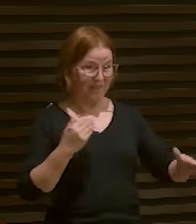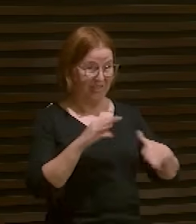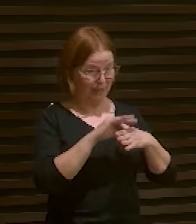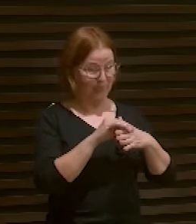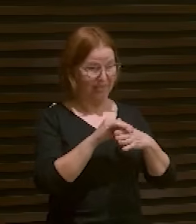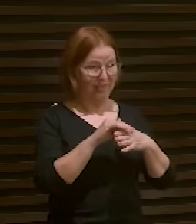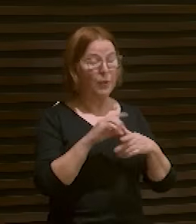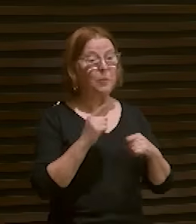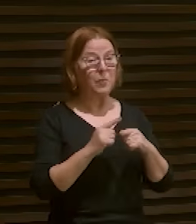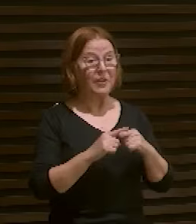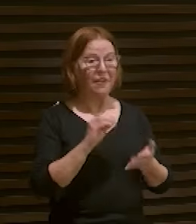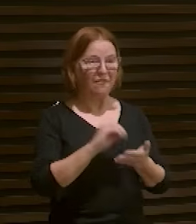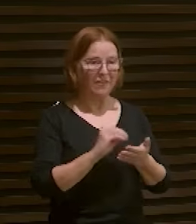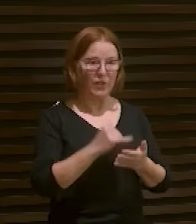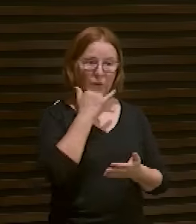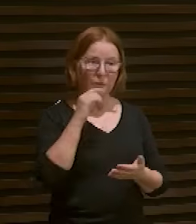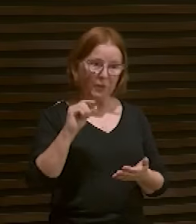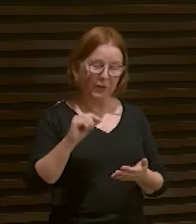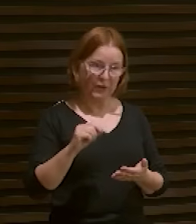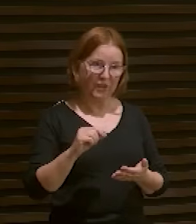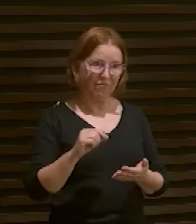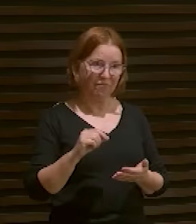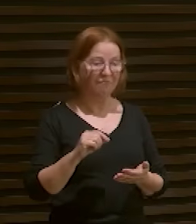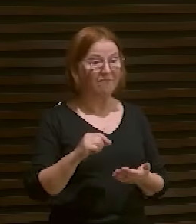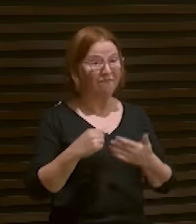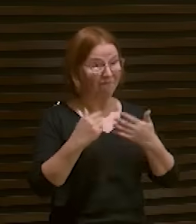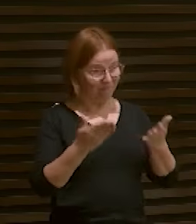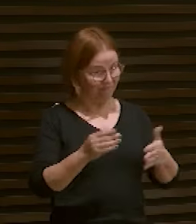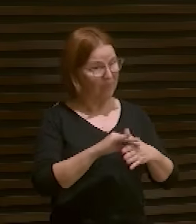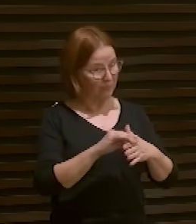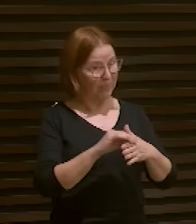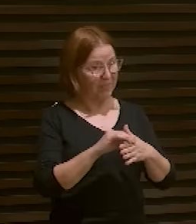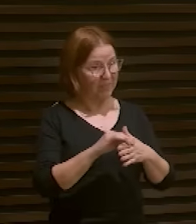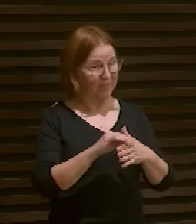perdão pode produzir em uma escala terrível.